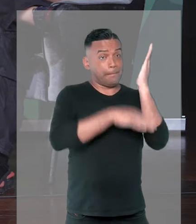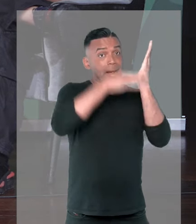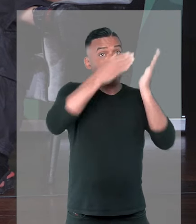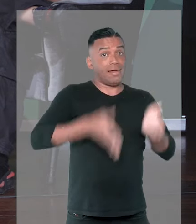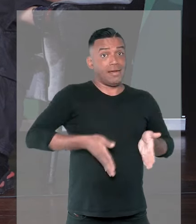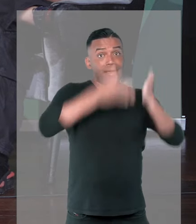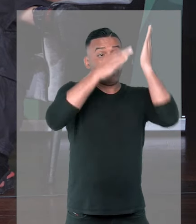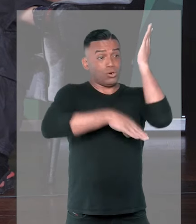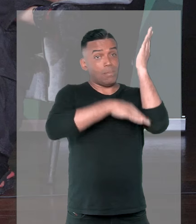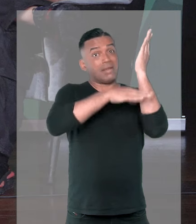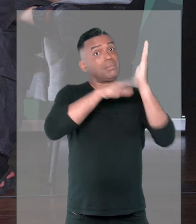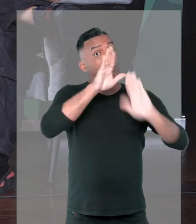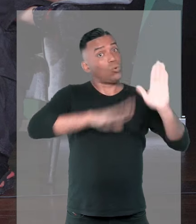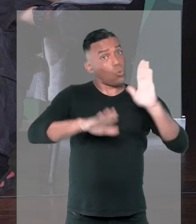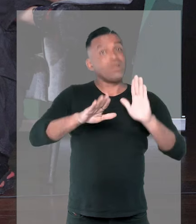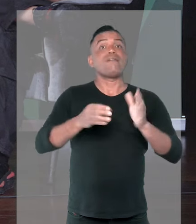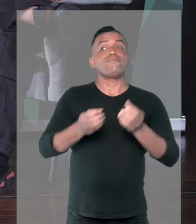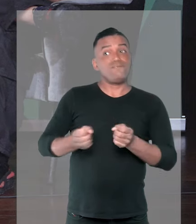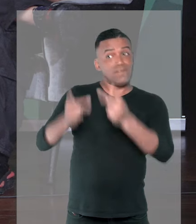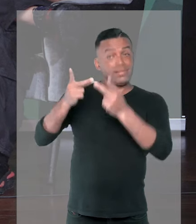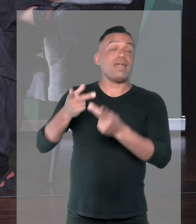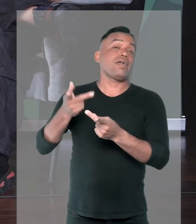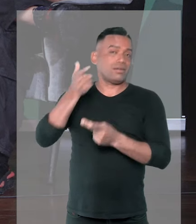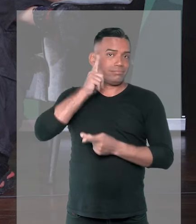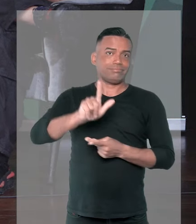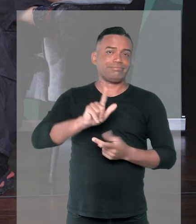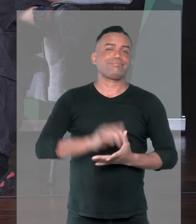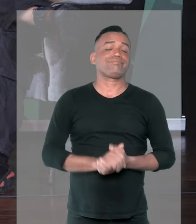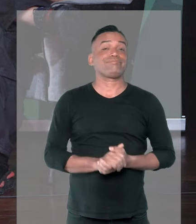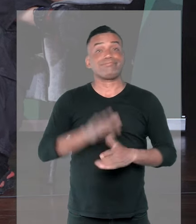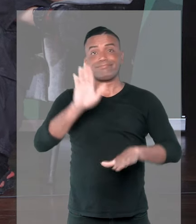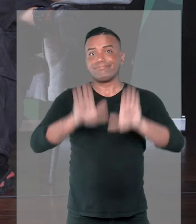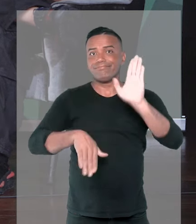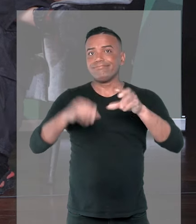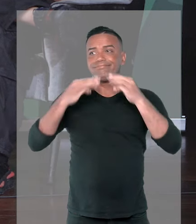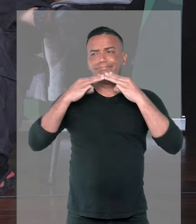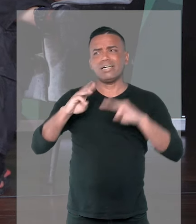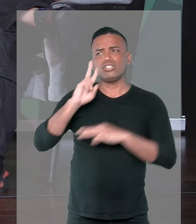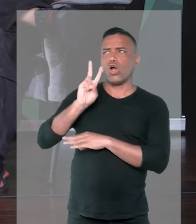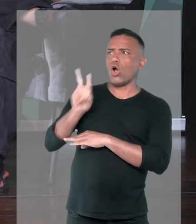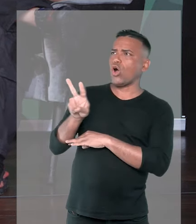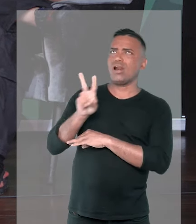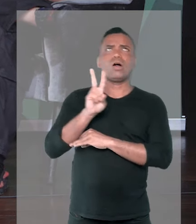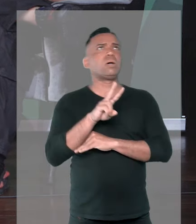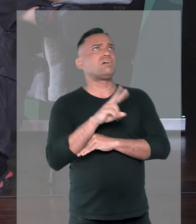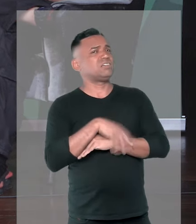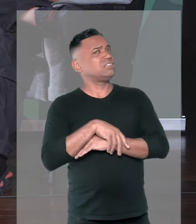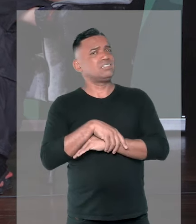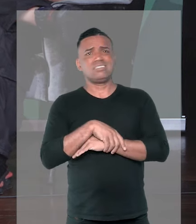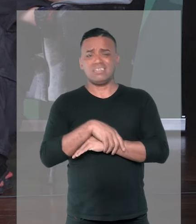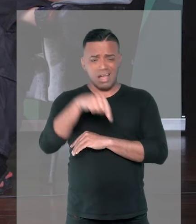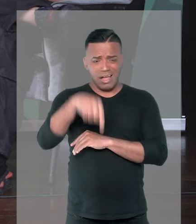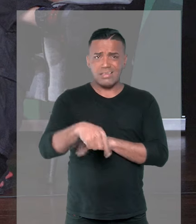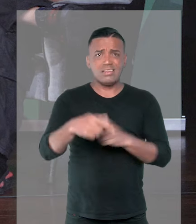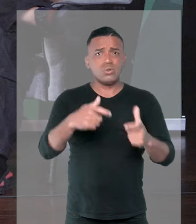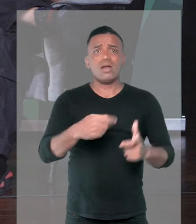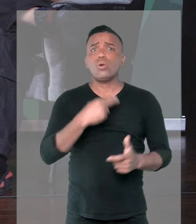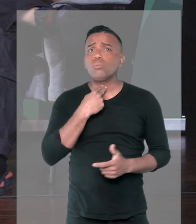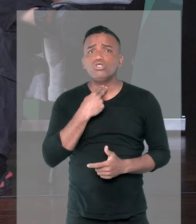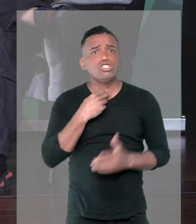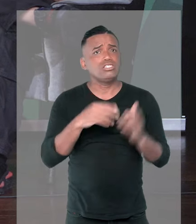assim trata de cuidar de vender isso aqui eh Às vezes o marketing olha e diz mas não devia nem ter apartamento aqui